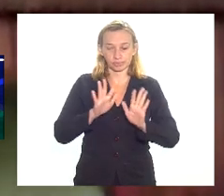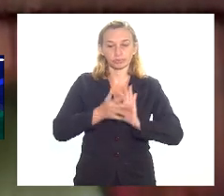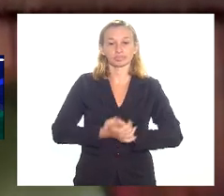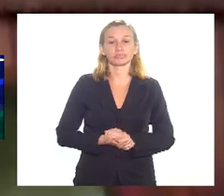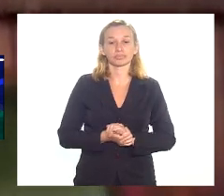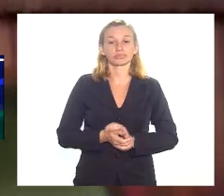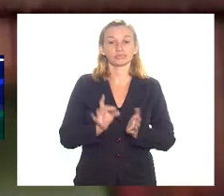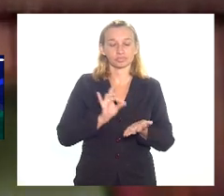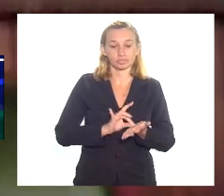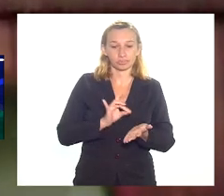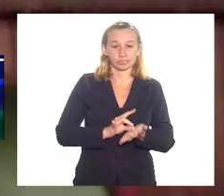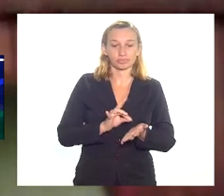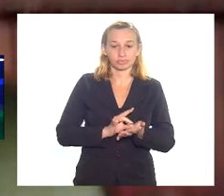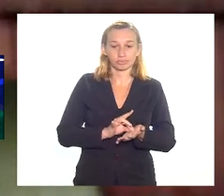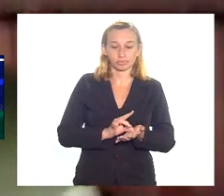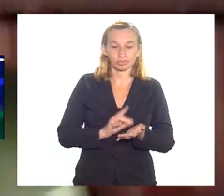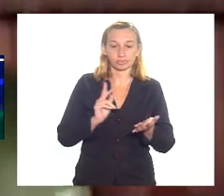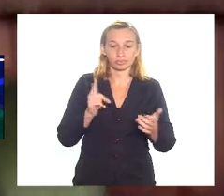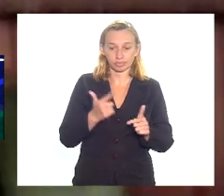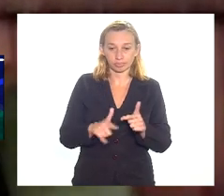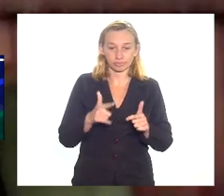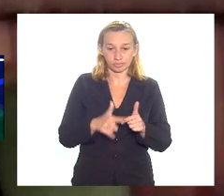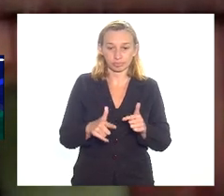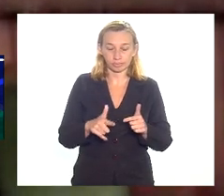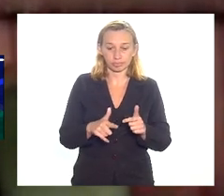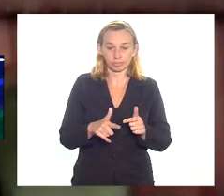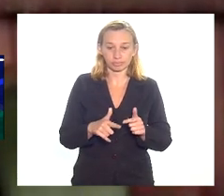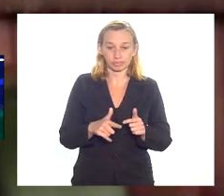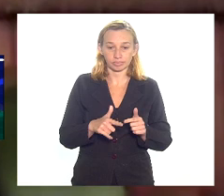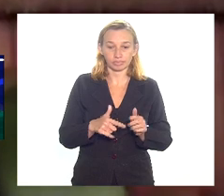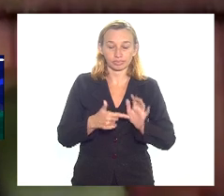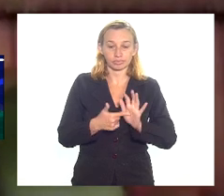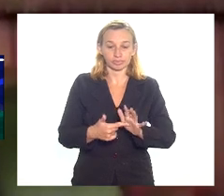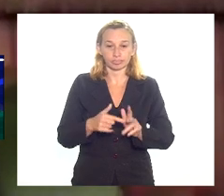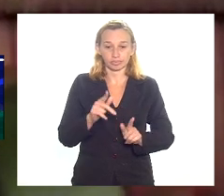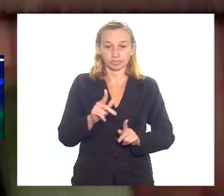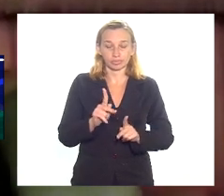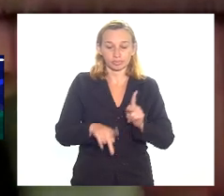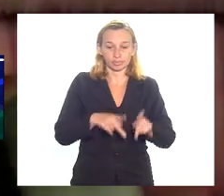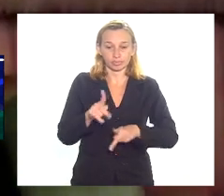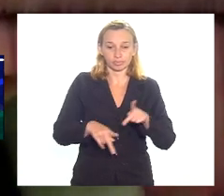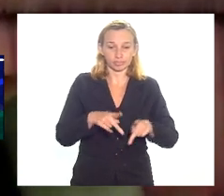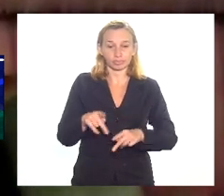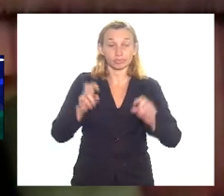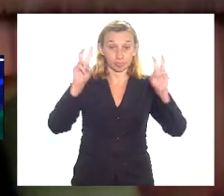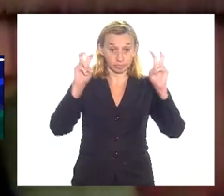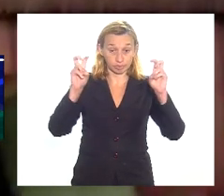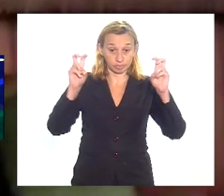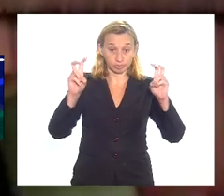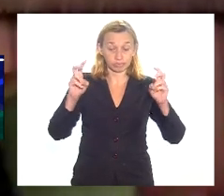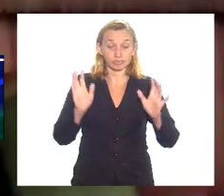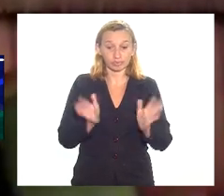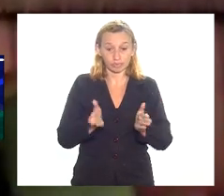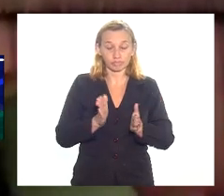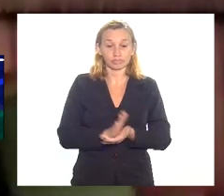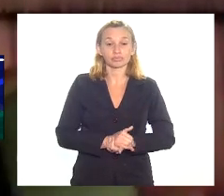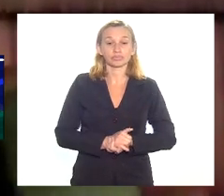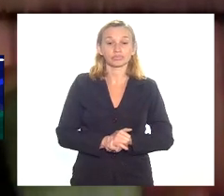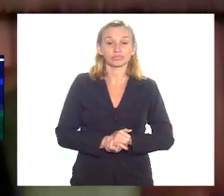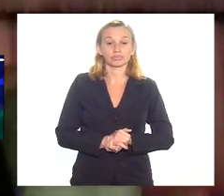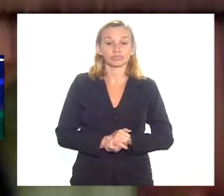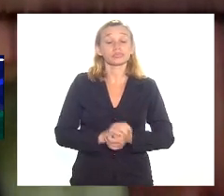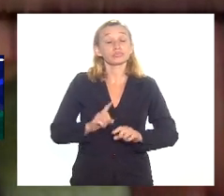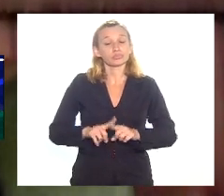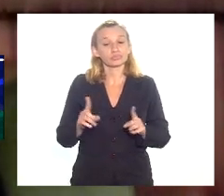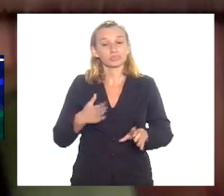da verdadeira situação da sociedade em relação aos temas que lhe são afeitas, né?